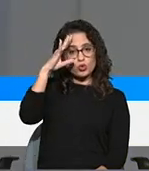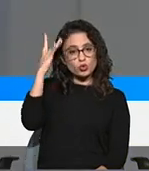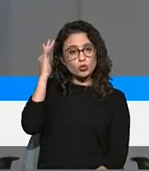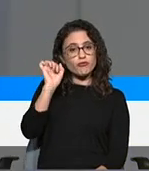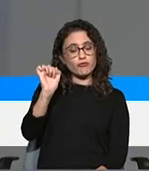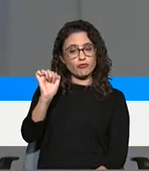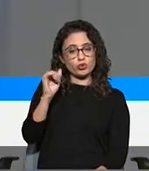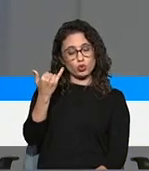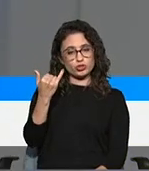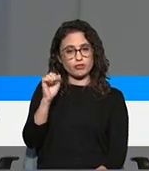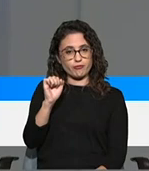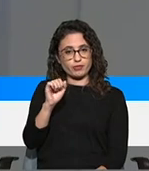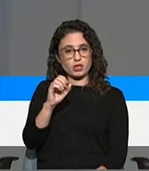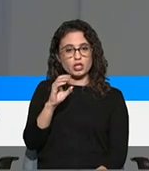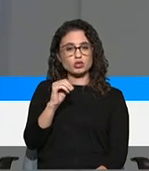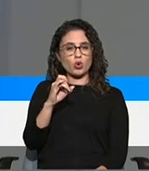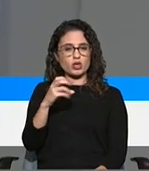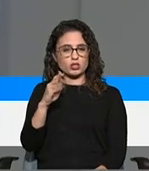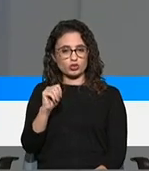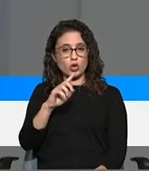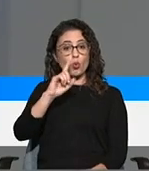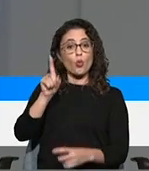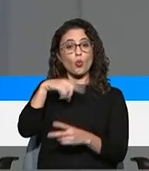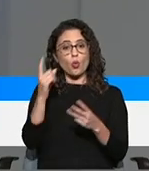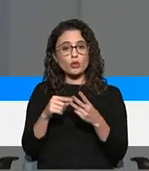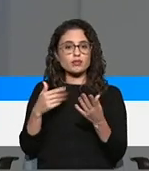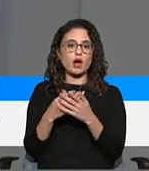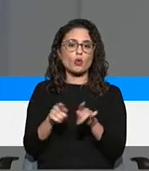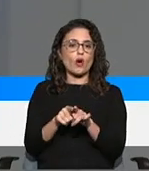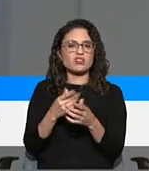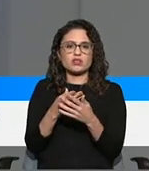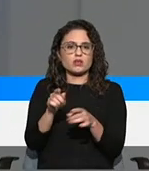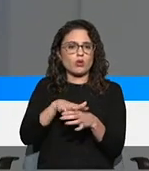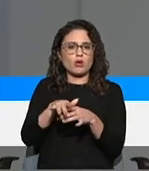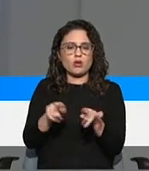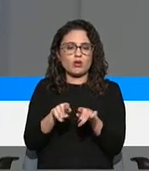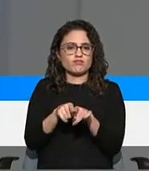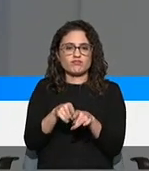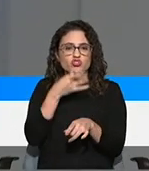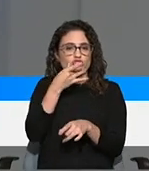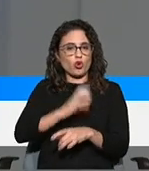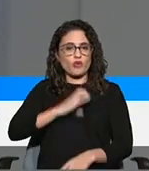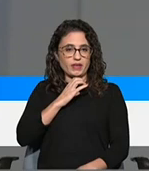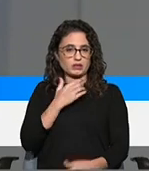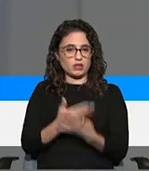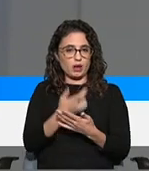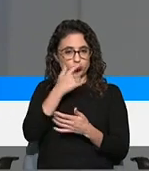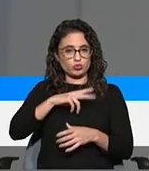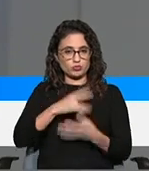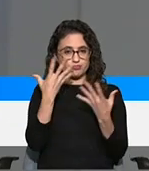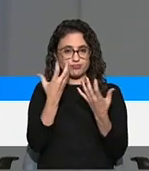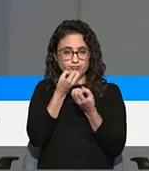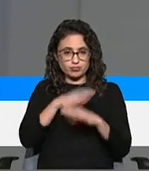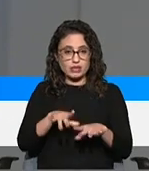e onde de facto conseguiram desbaratar a confiança dos portugueses faliram o país faliram a credibilidade das instituições